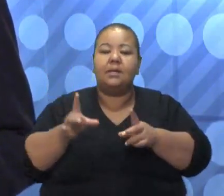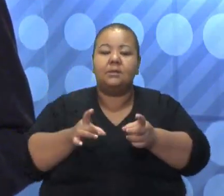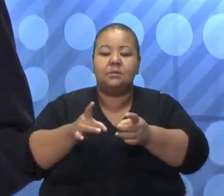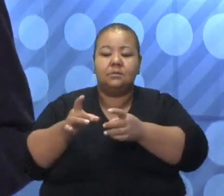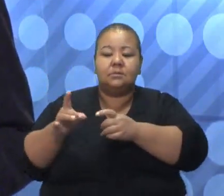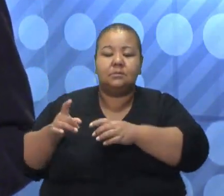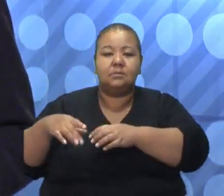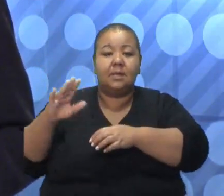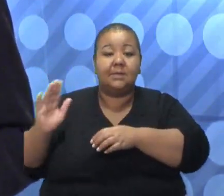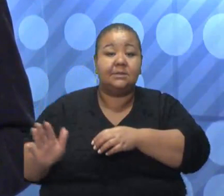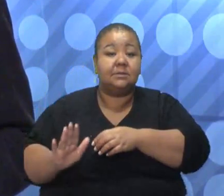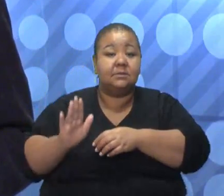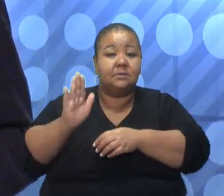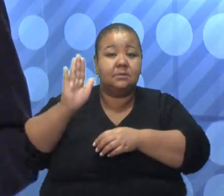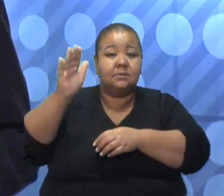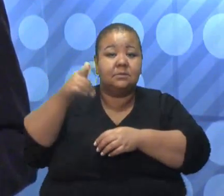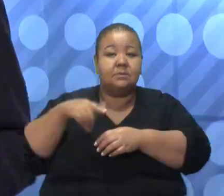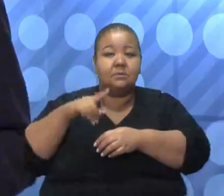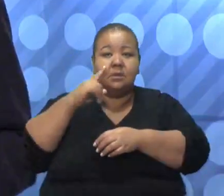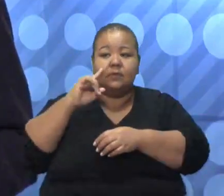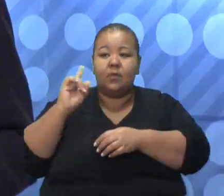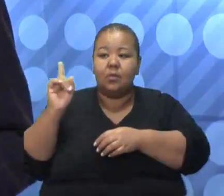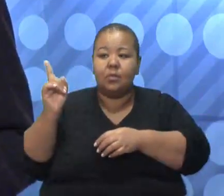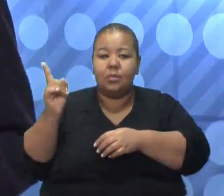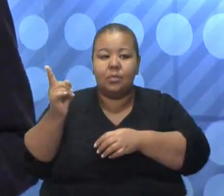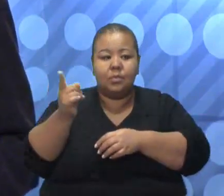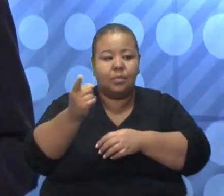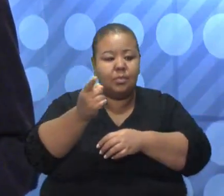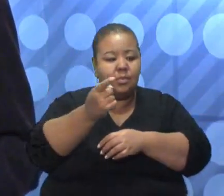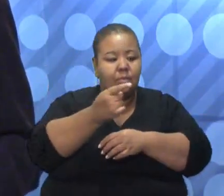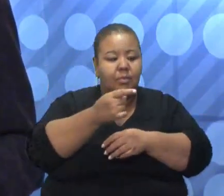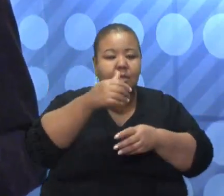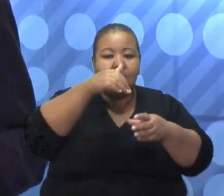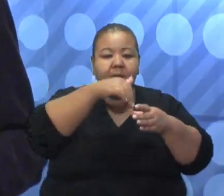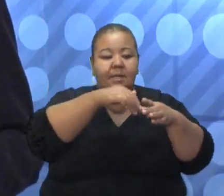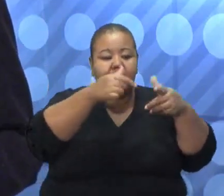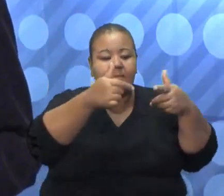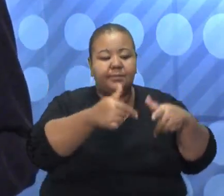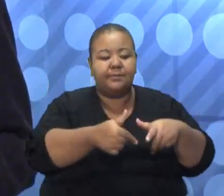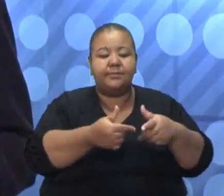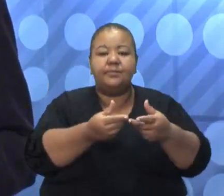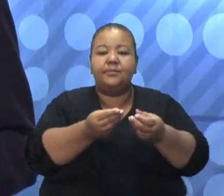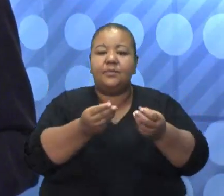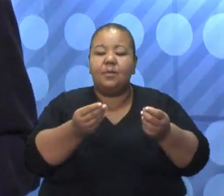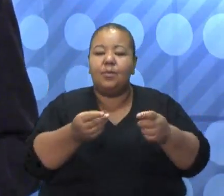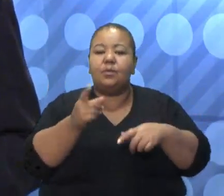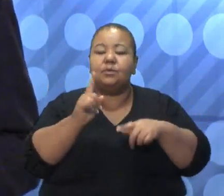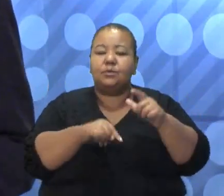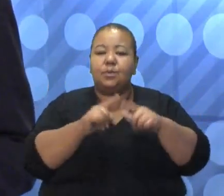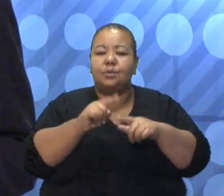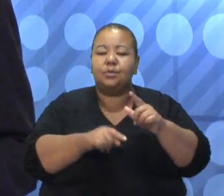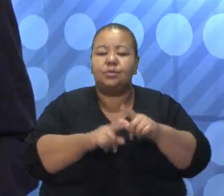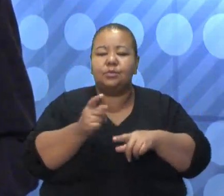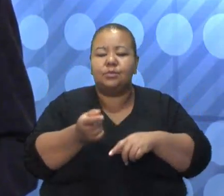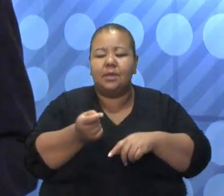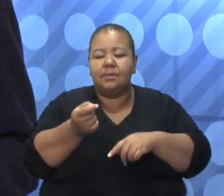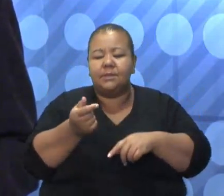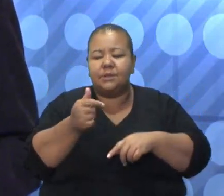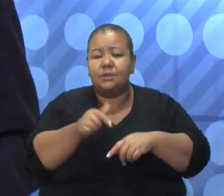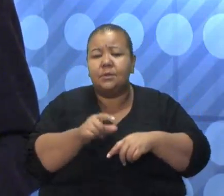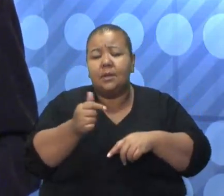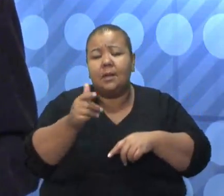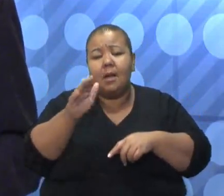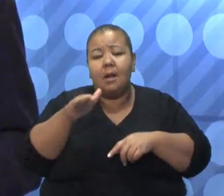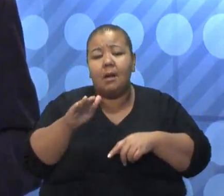customizados ou mais caros, e eu vou virando até chegar no caixa, onde vão ter vários produtos repetidos, pequenos, com pouco valor